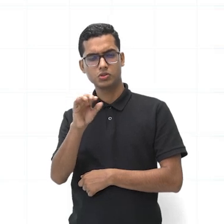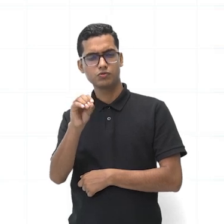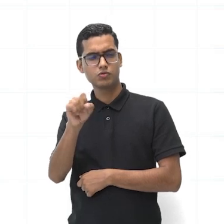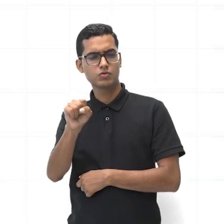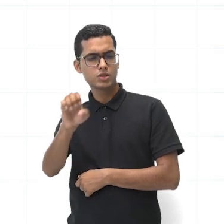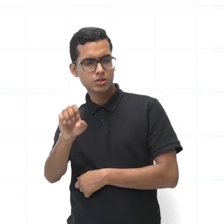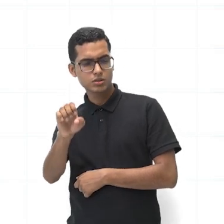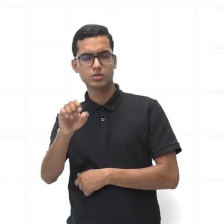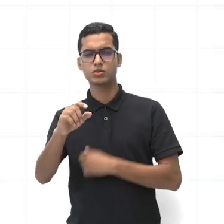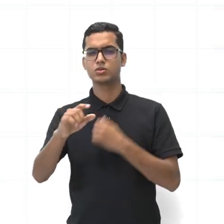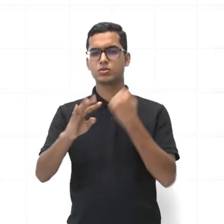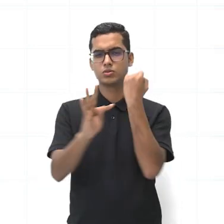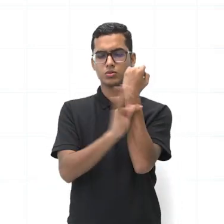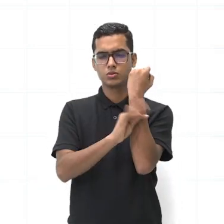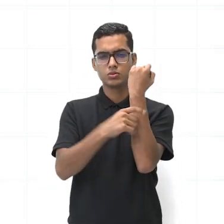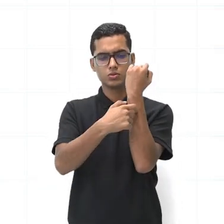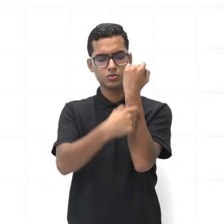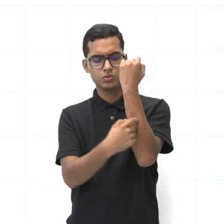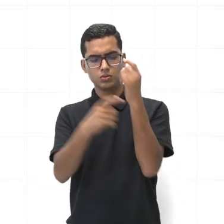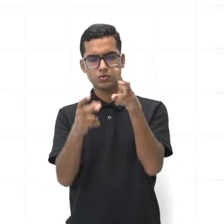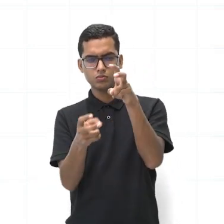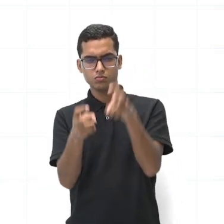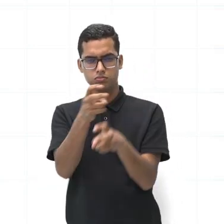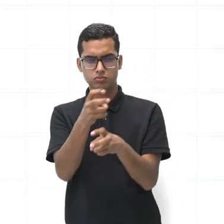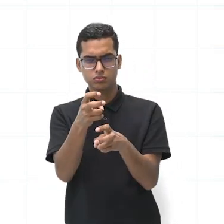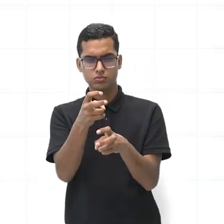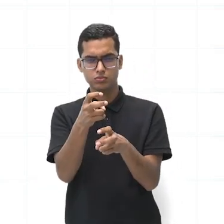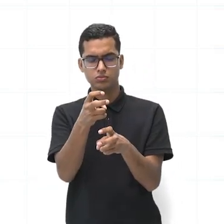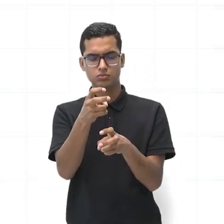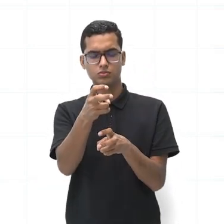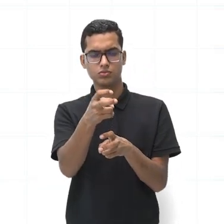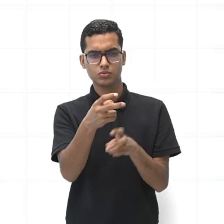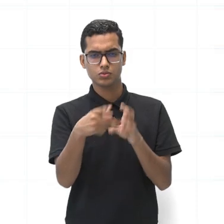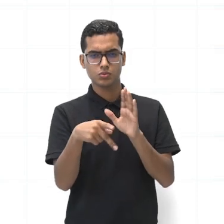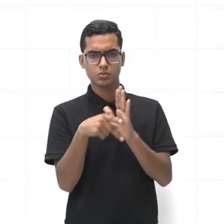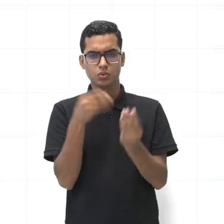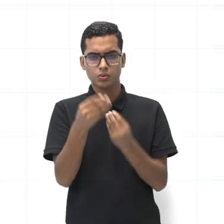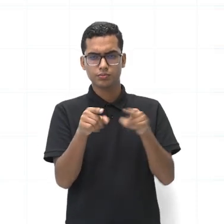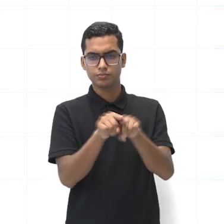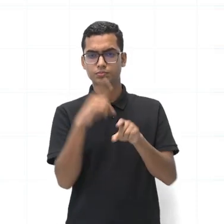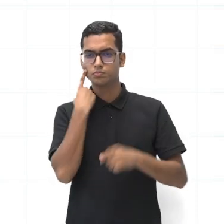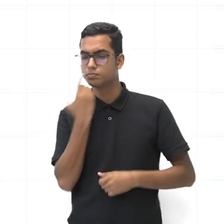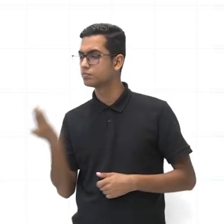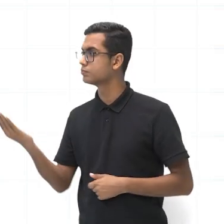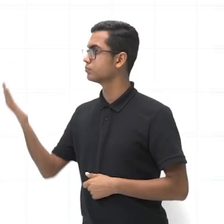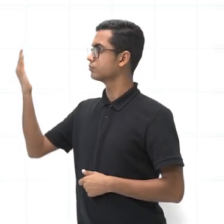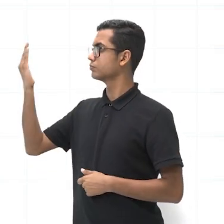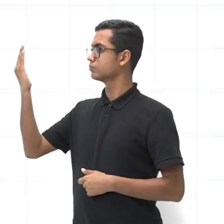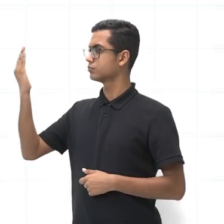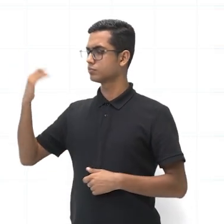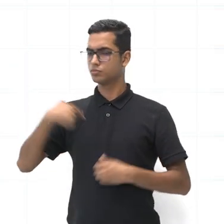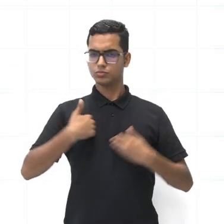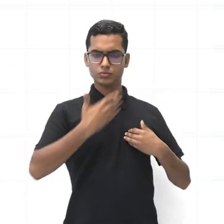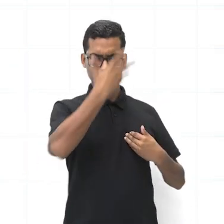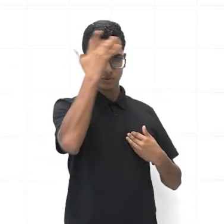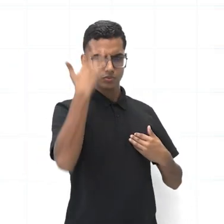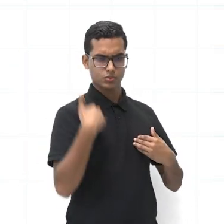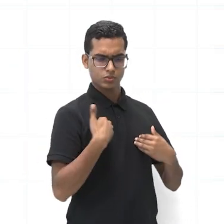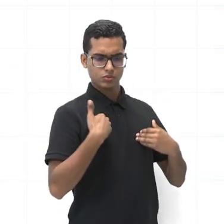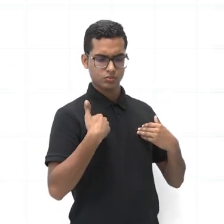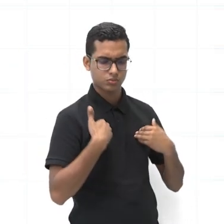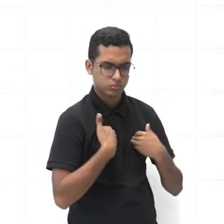um desvio da coluna torácica para frente, que ocasiona a posição de corcunda,